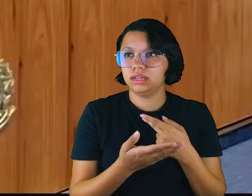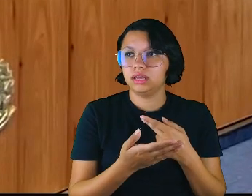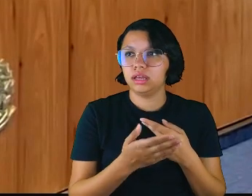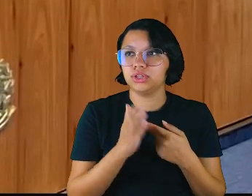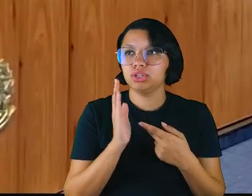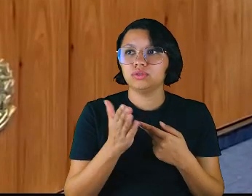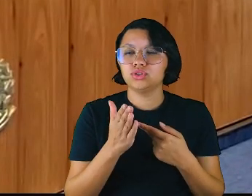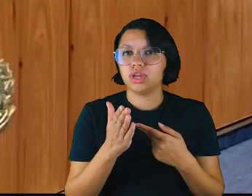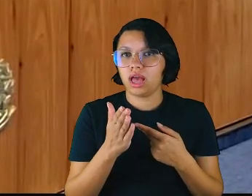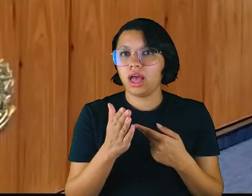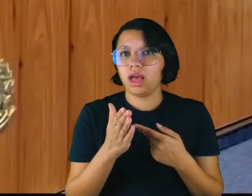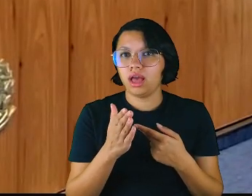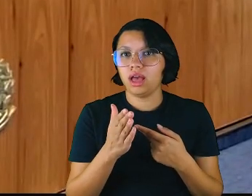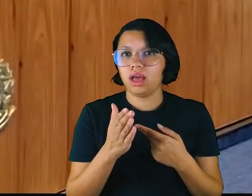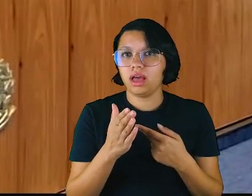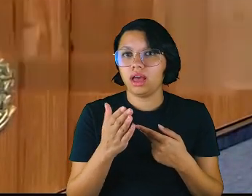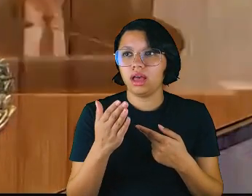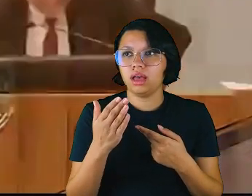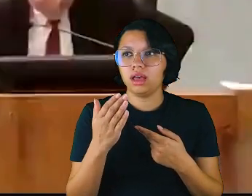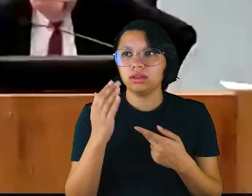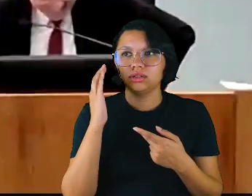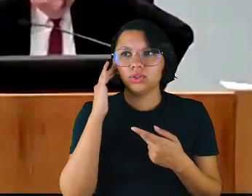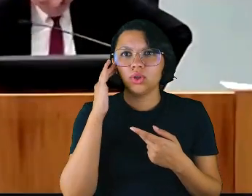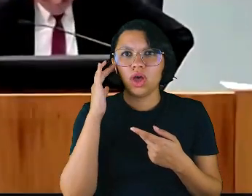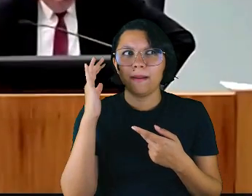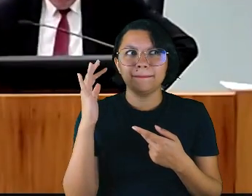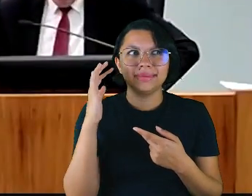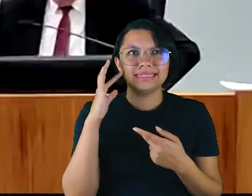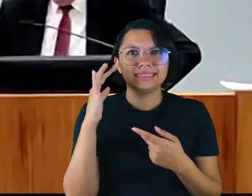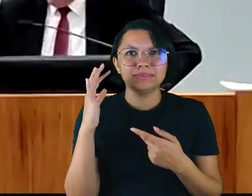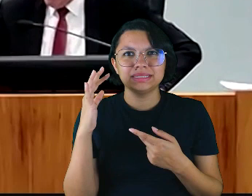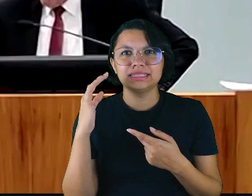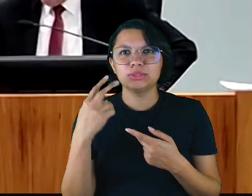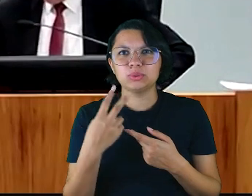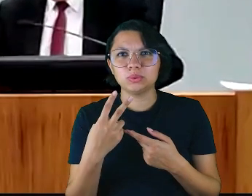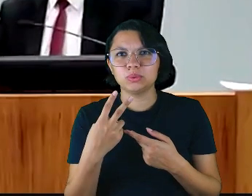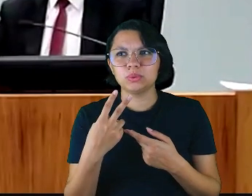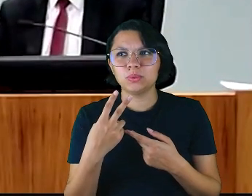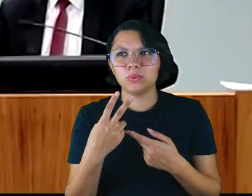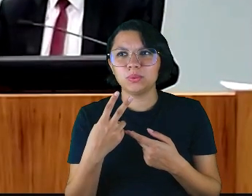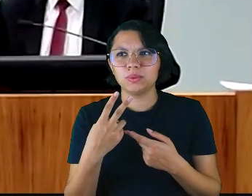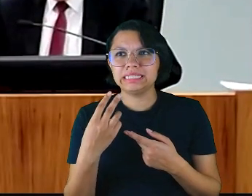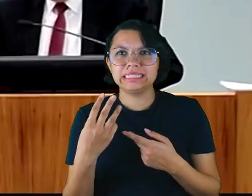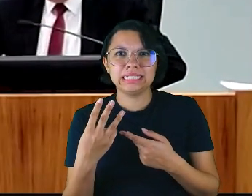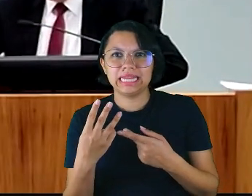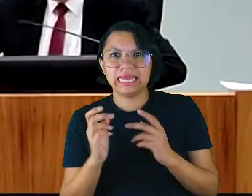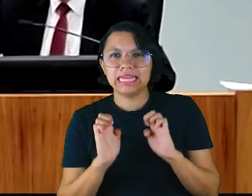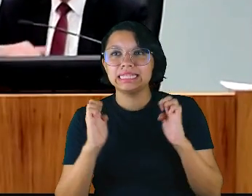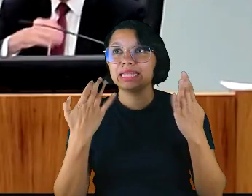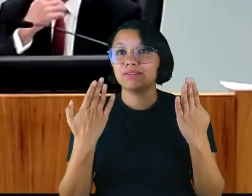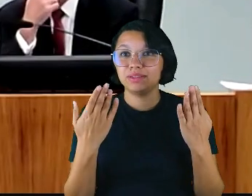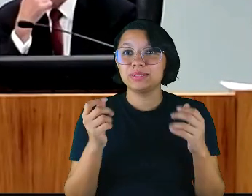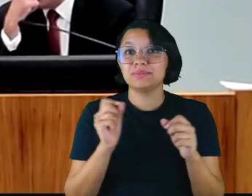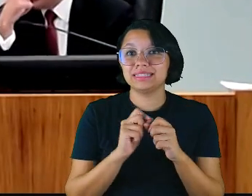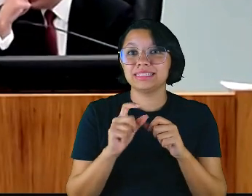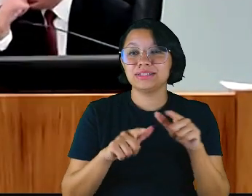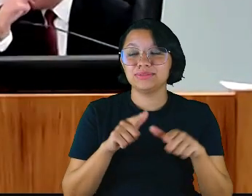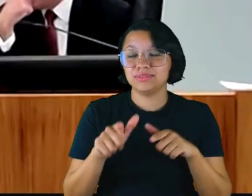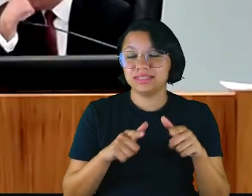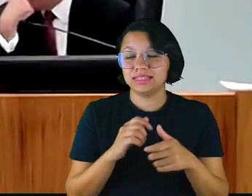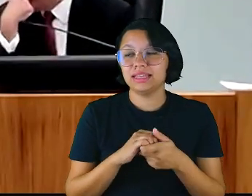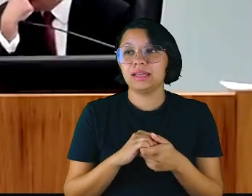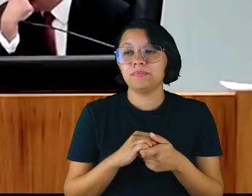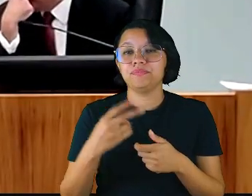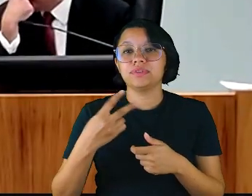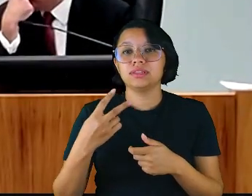dá outro. eu já estou aqui, viu, Dani? Leila, Zé Estou Carlos. pensando em já dar uns 2 ou 3 eventos para a gente trabalhar.